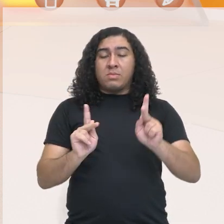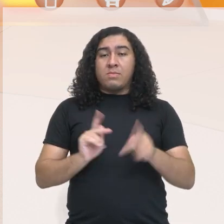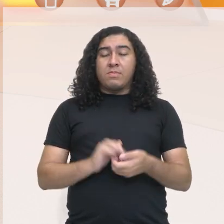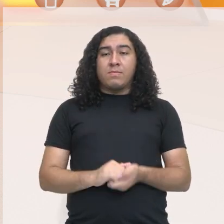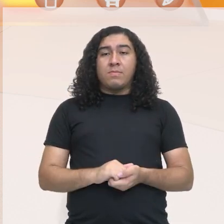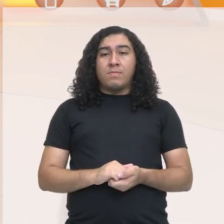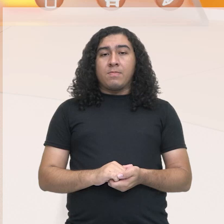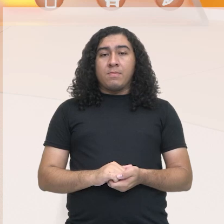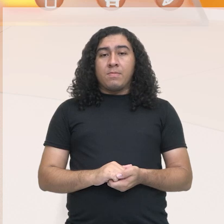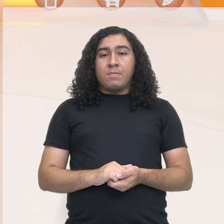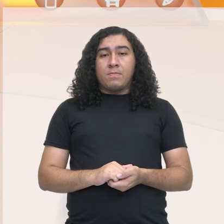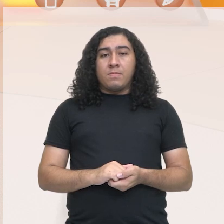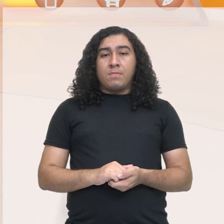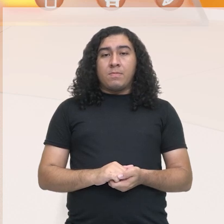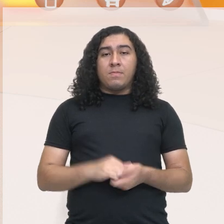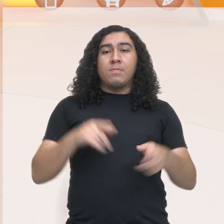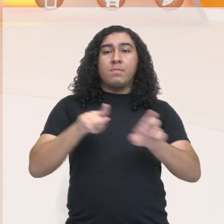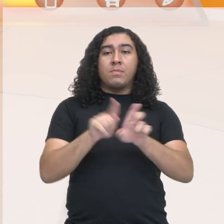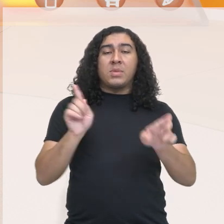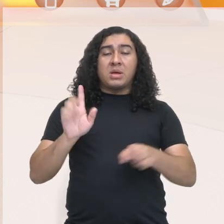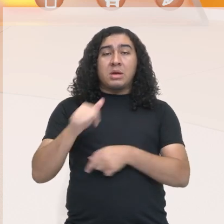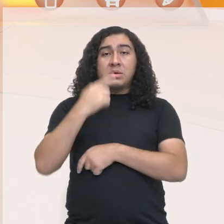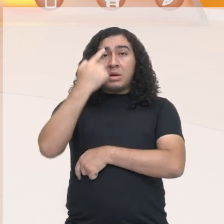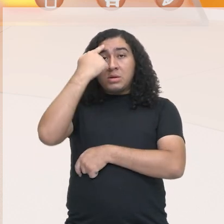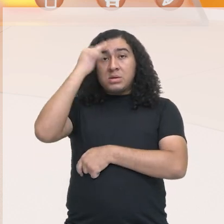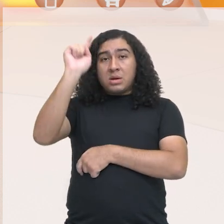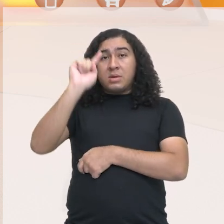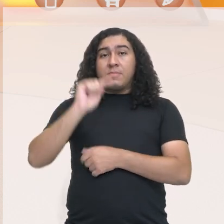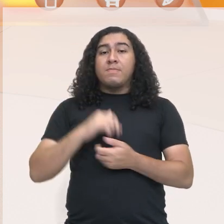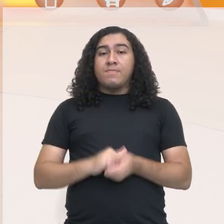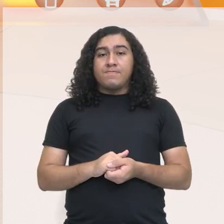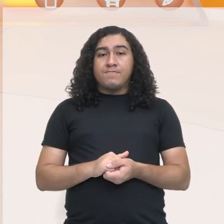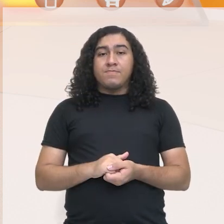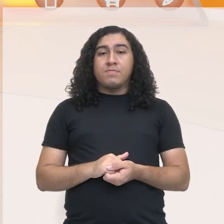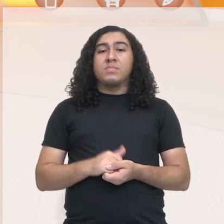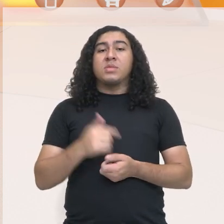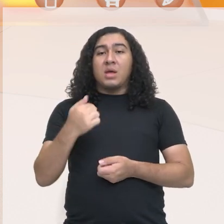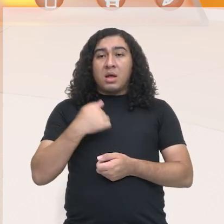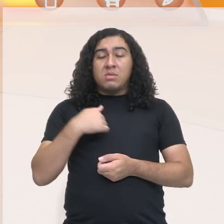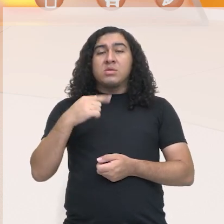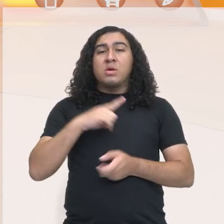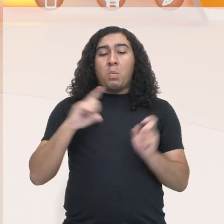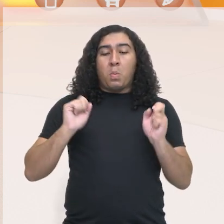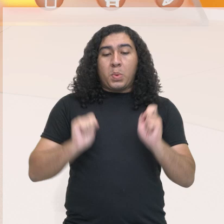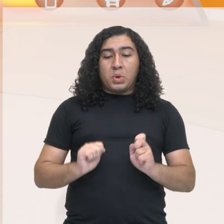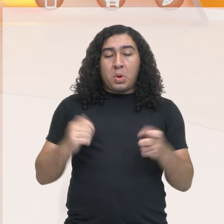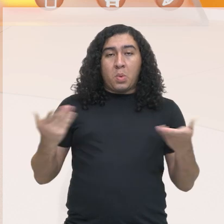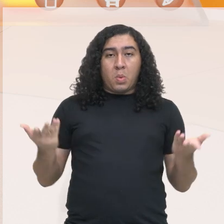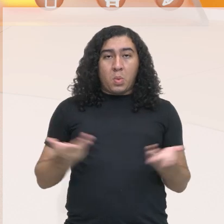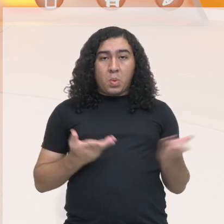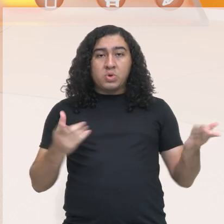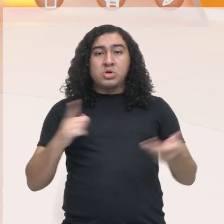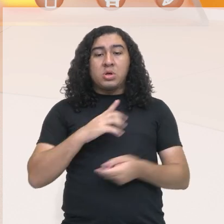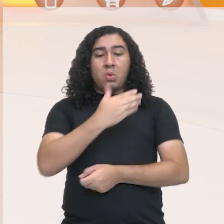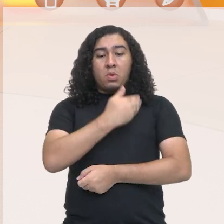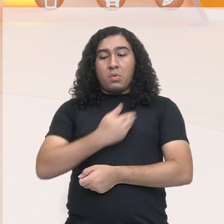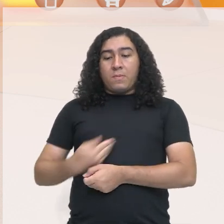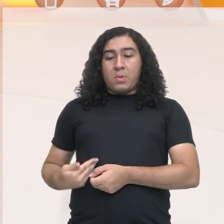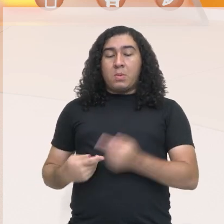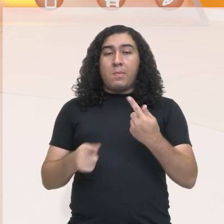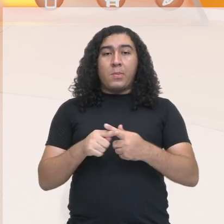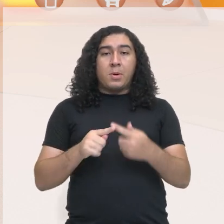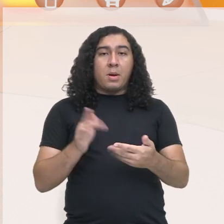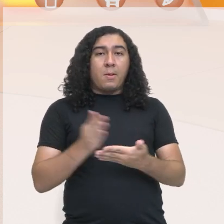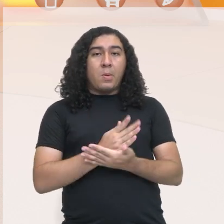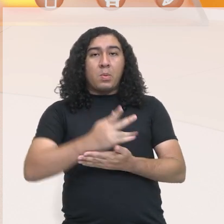bom? Mas essa ideia, né, eu estou no poder hoje, eu estou aqui governando, por quê? Porque alguém